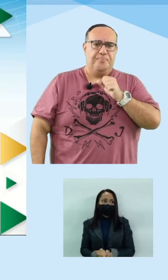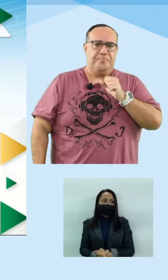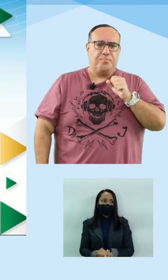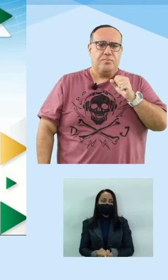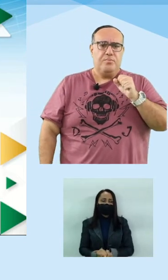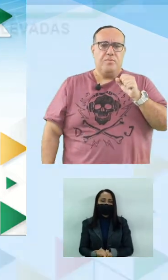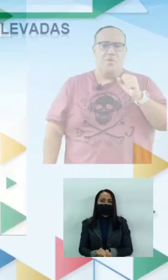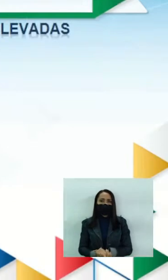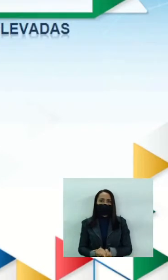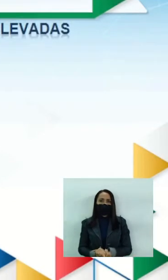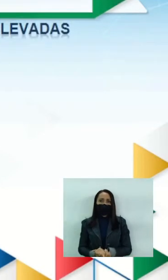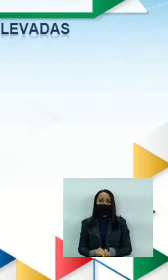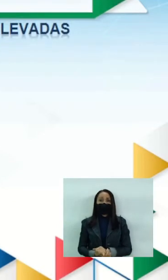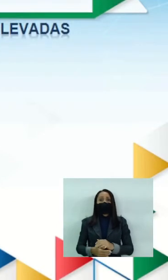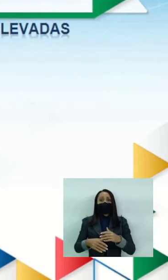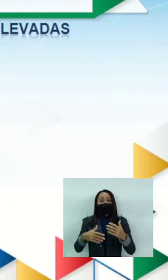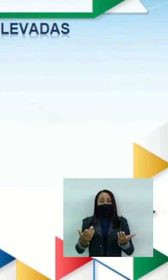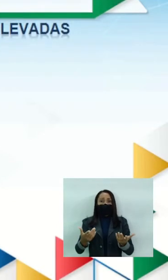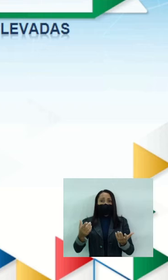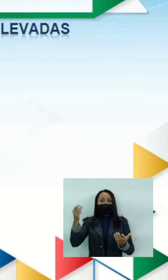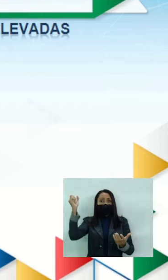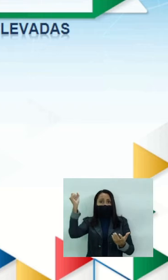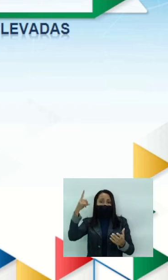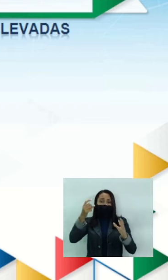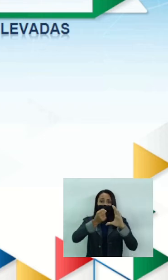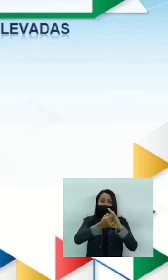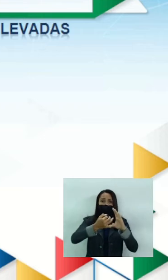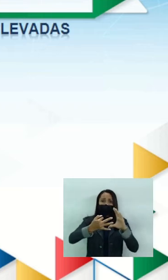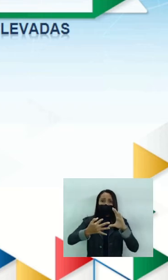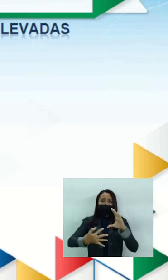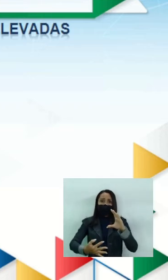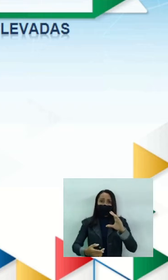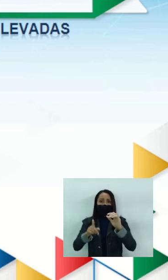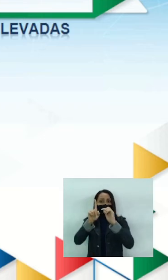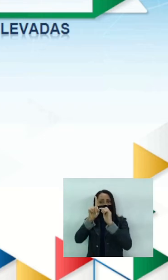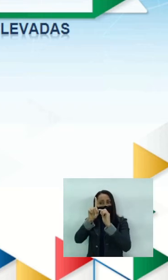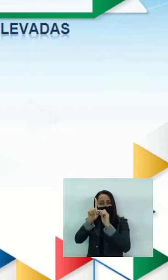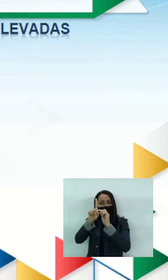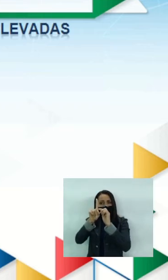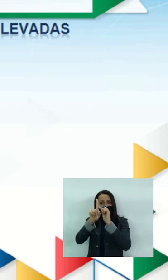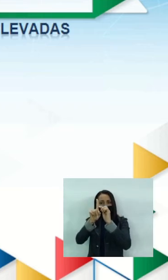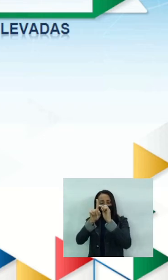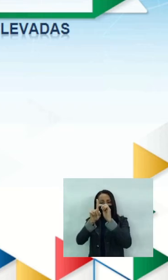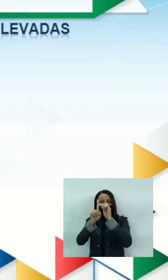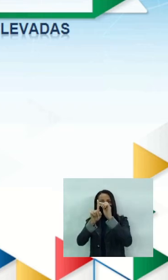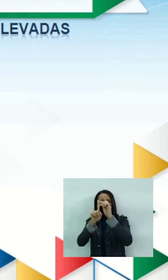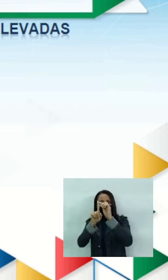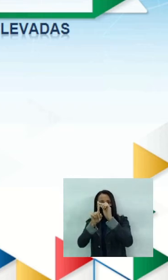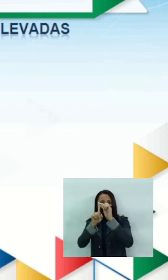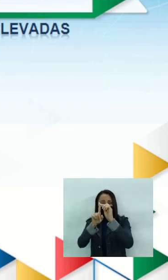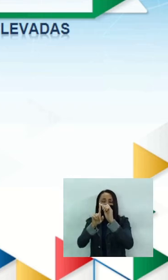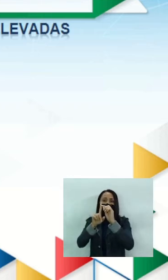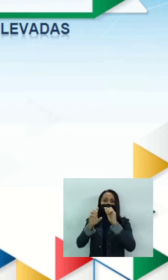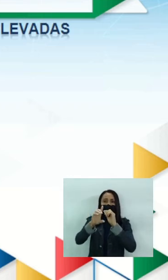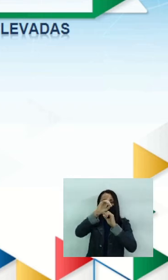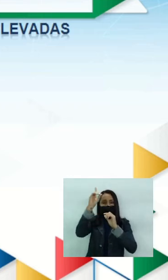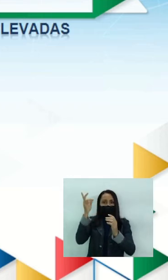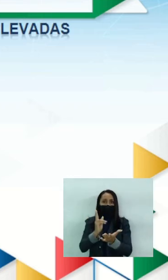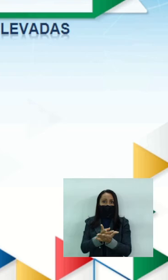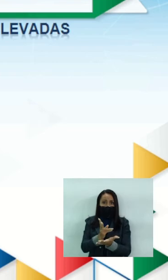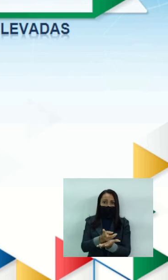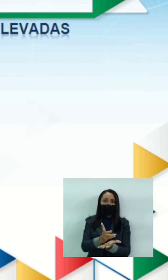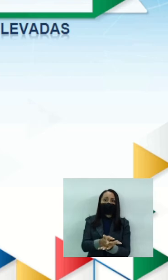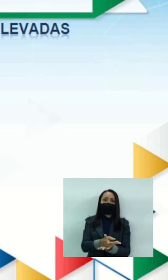continuando. O verão caracteriza por apresentar elevadas temperaturas e por ter os dias mais longos. Então, existem os dias